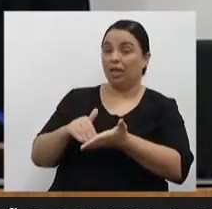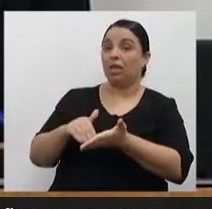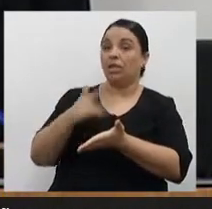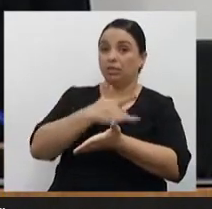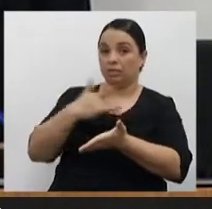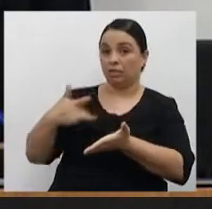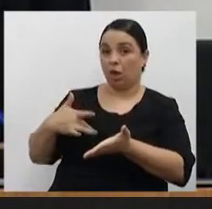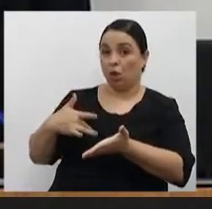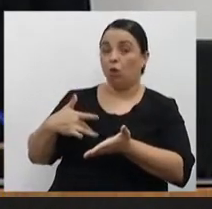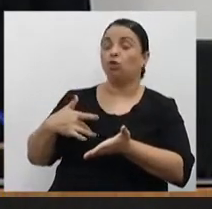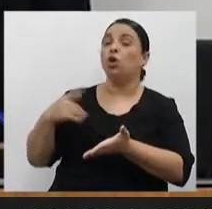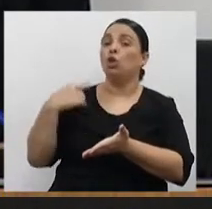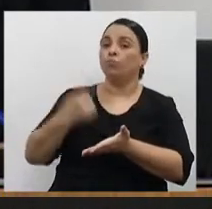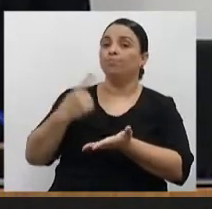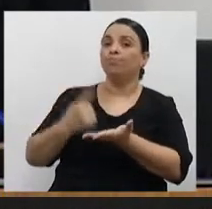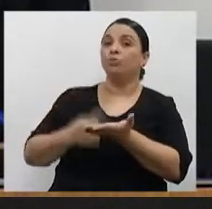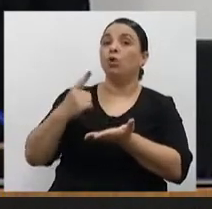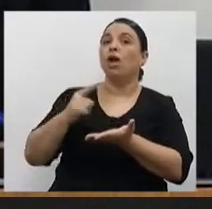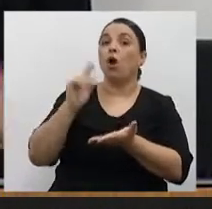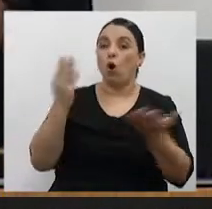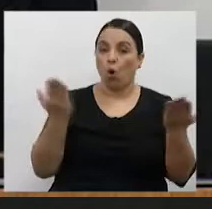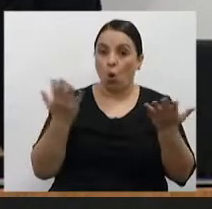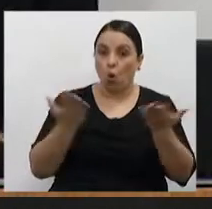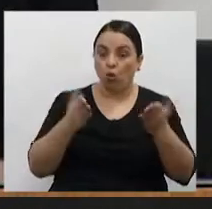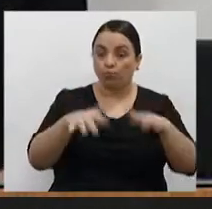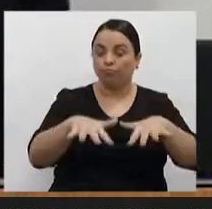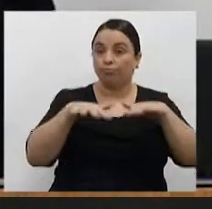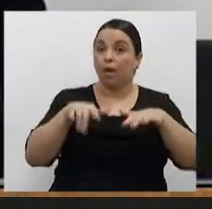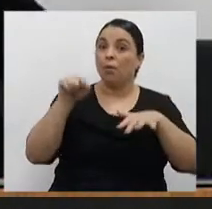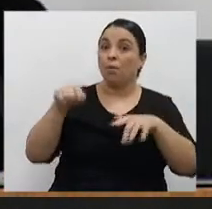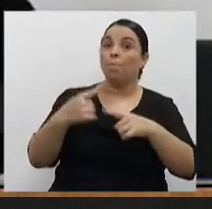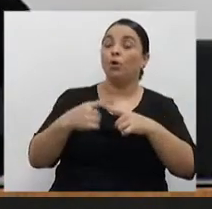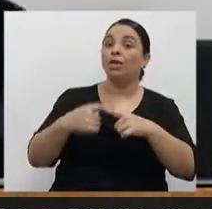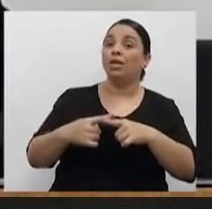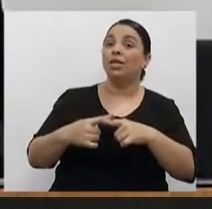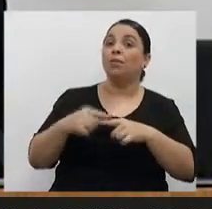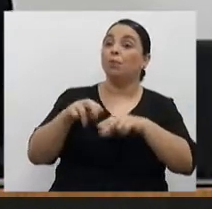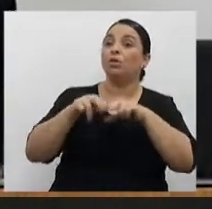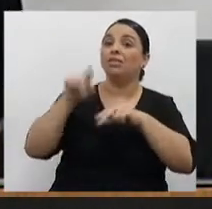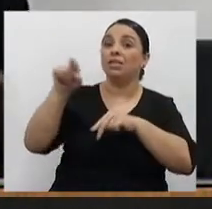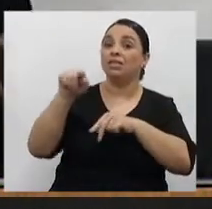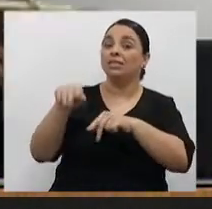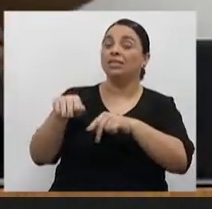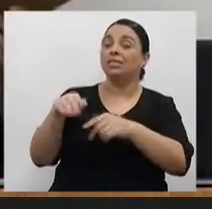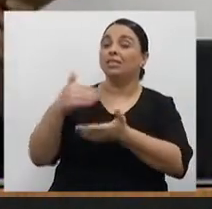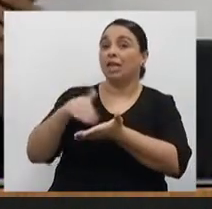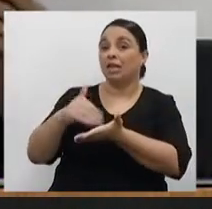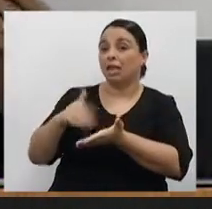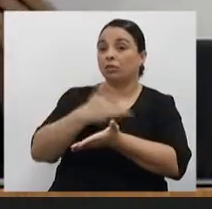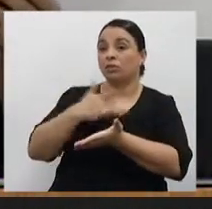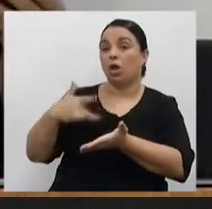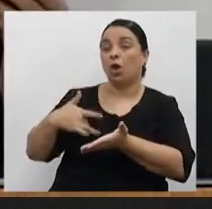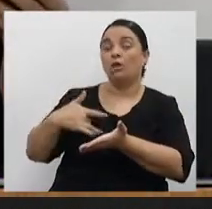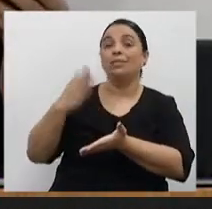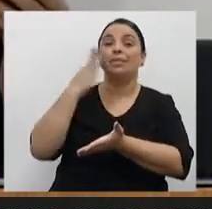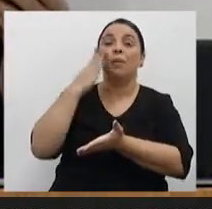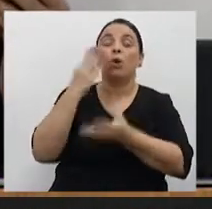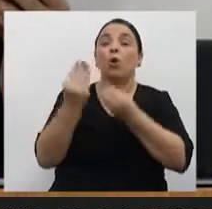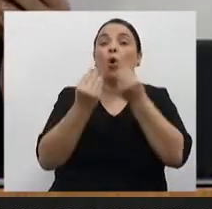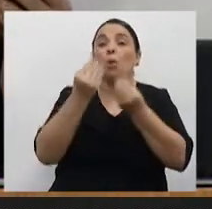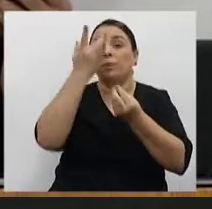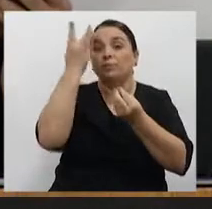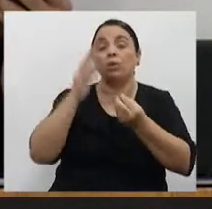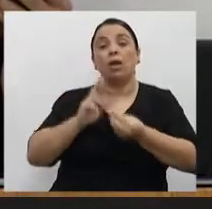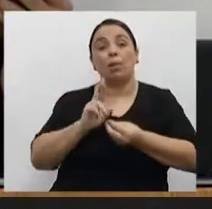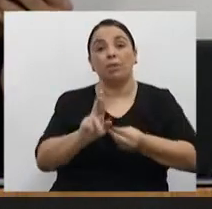audiência para que a Secretaria de Saúde pudesse ouvir os representantes do segmento. É por isso que nós temos aqui hoje mais